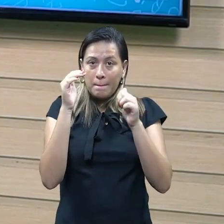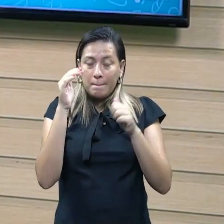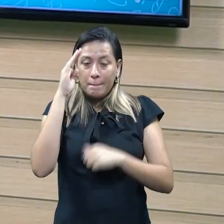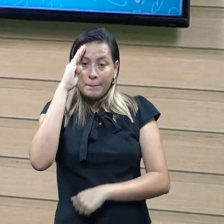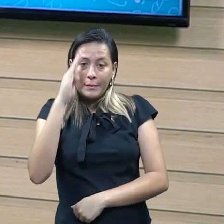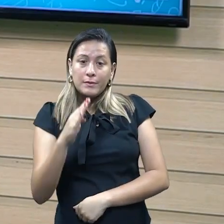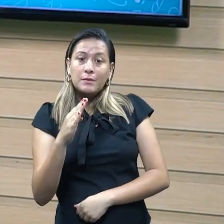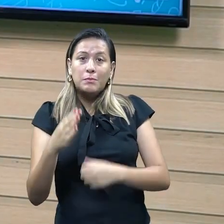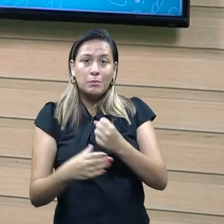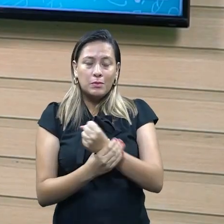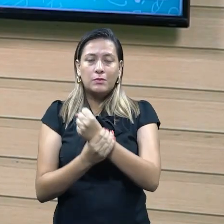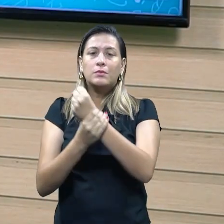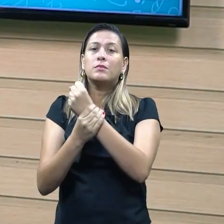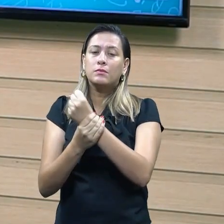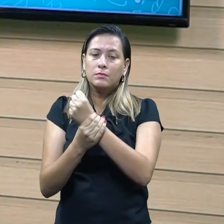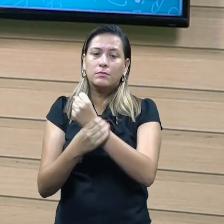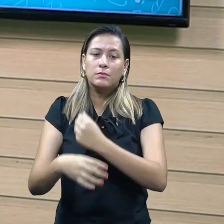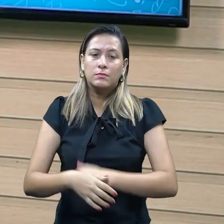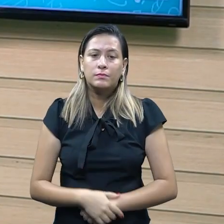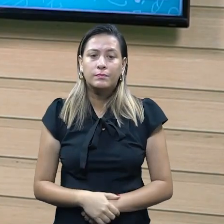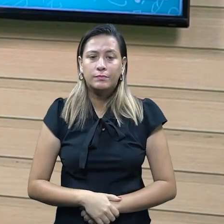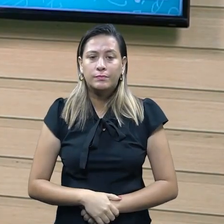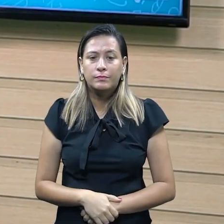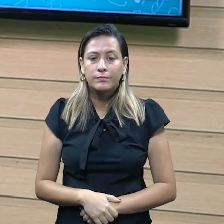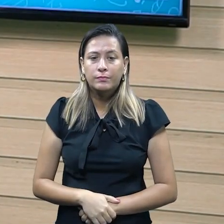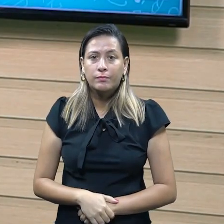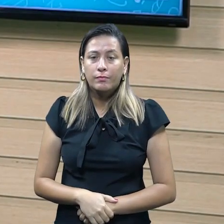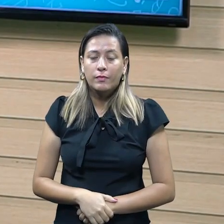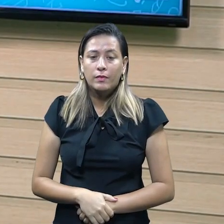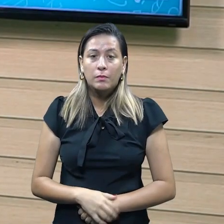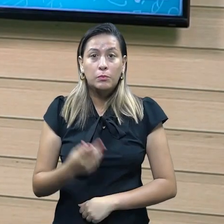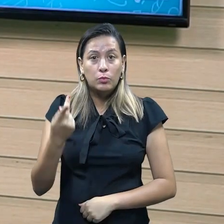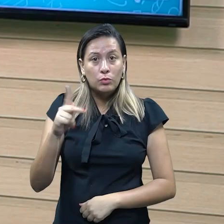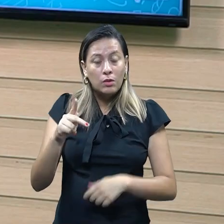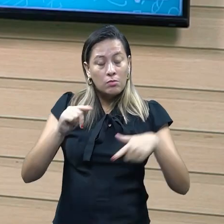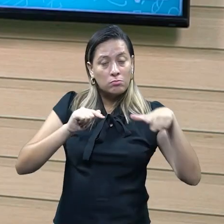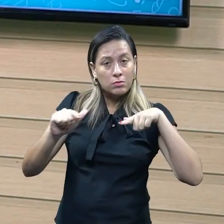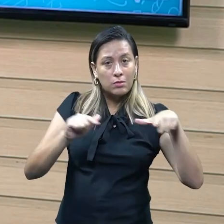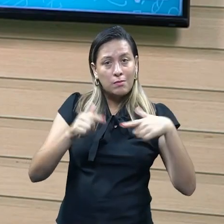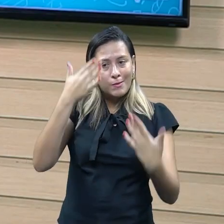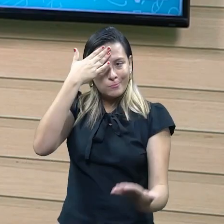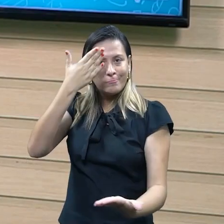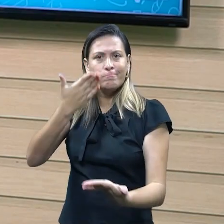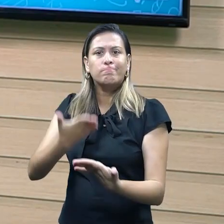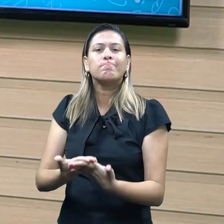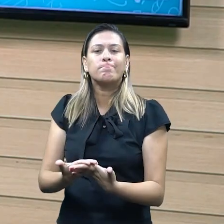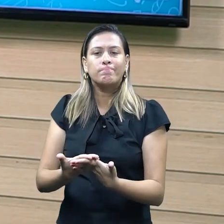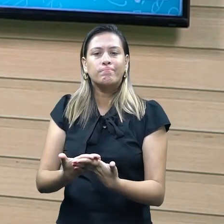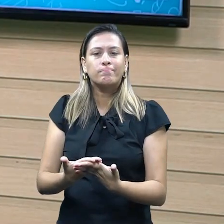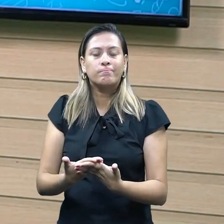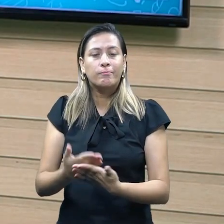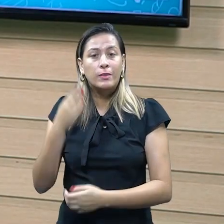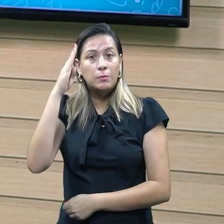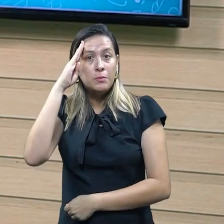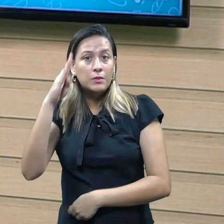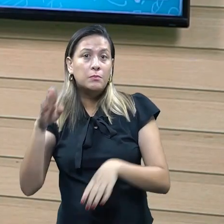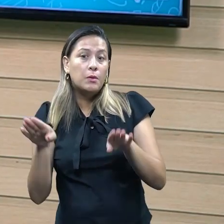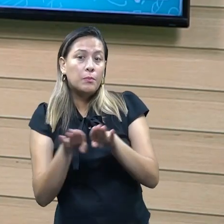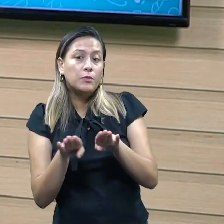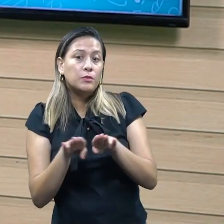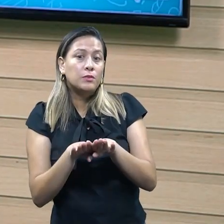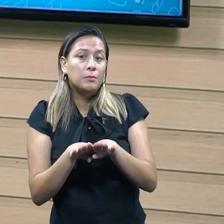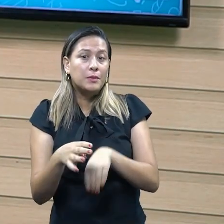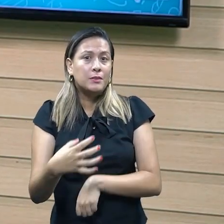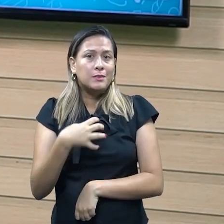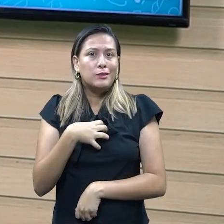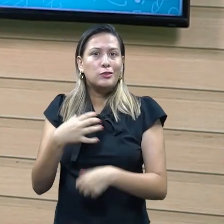segurança, é realmente para garantir que o seu trabalho ele seja confiável e principalmente garanta segurança para